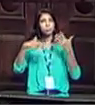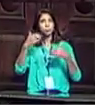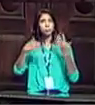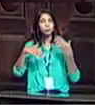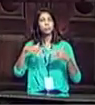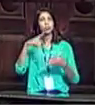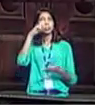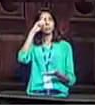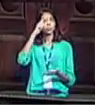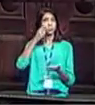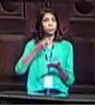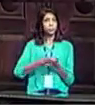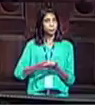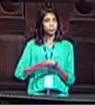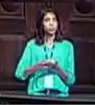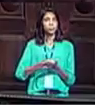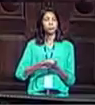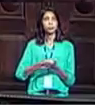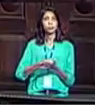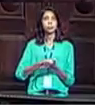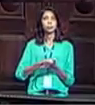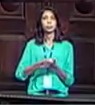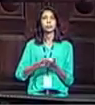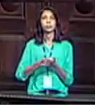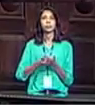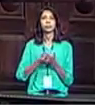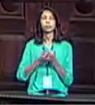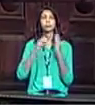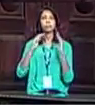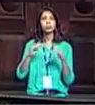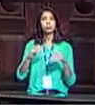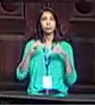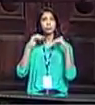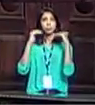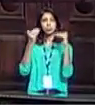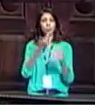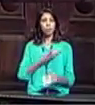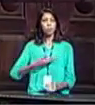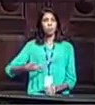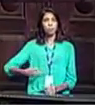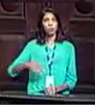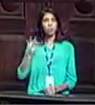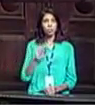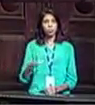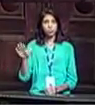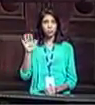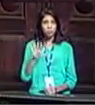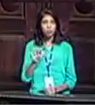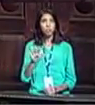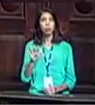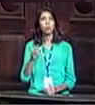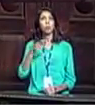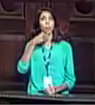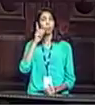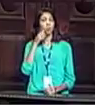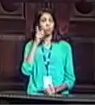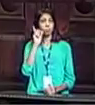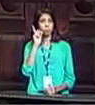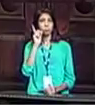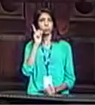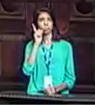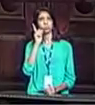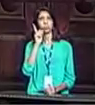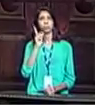da decisão do Supremo Tribunal Federal, que foi ontem